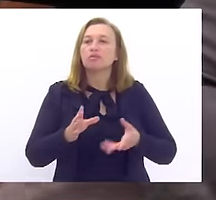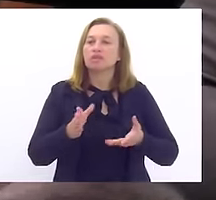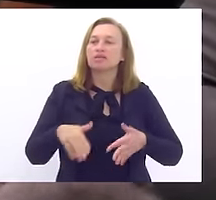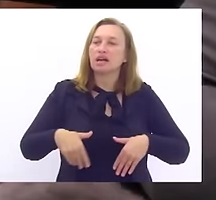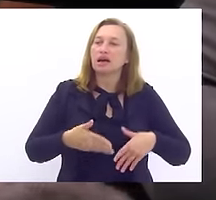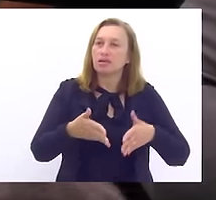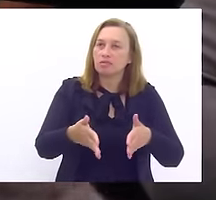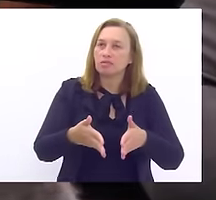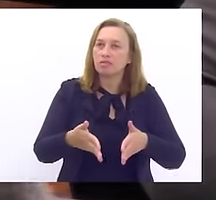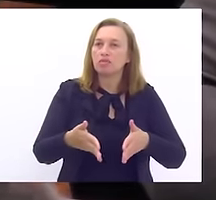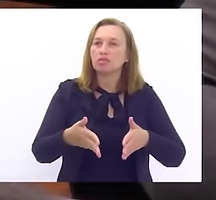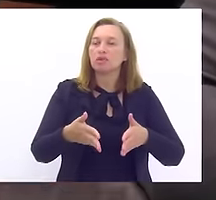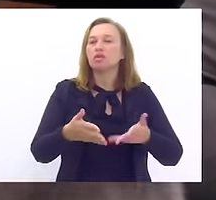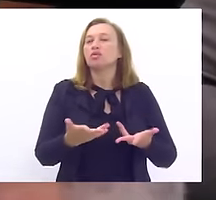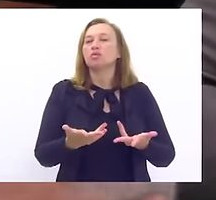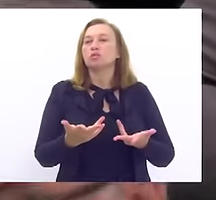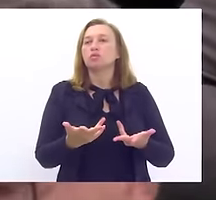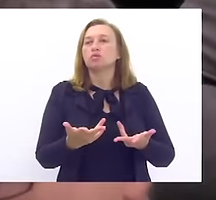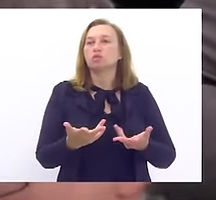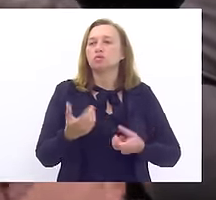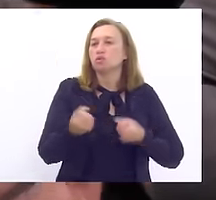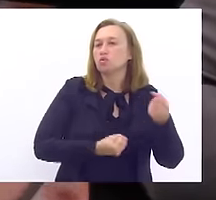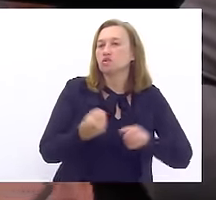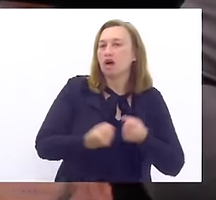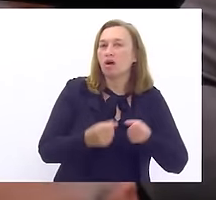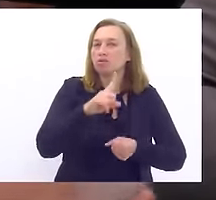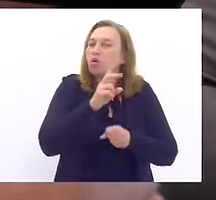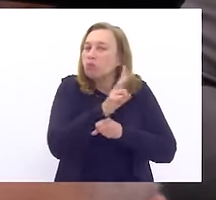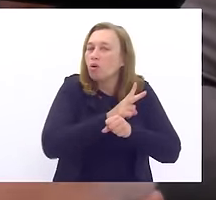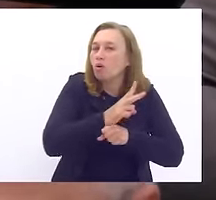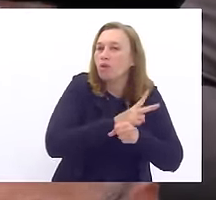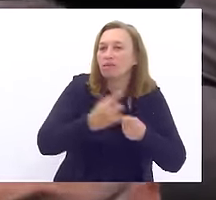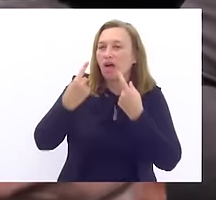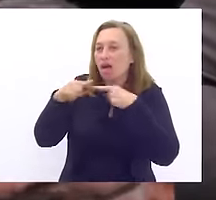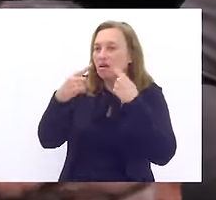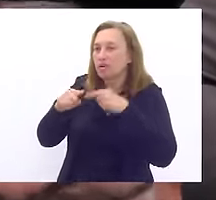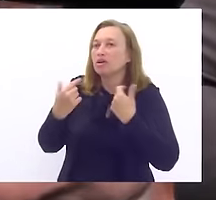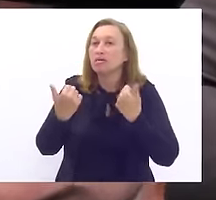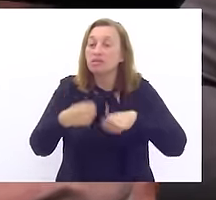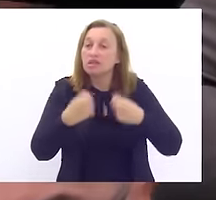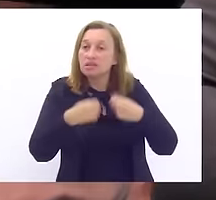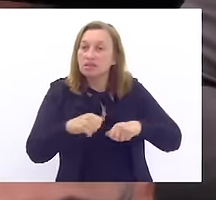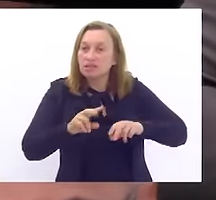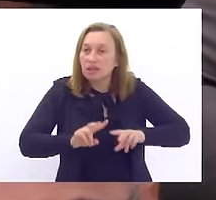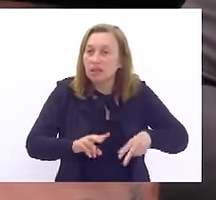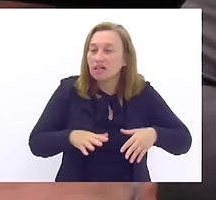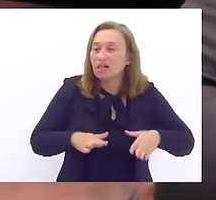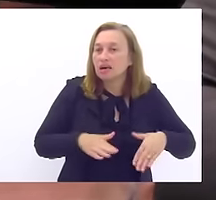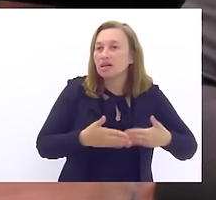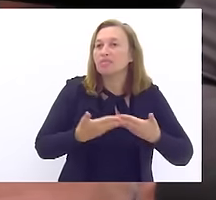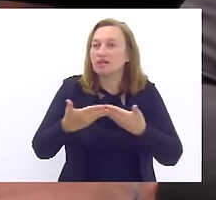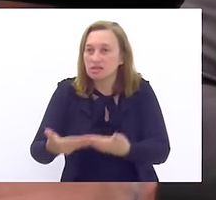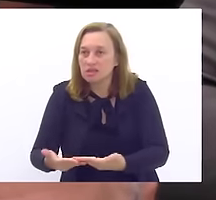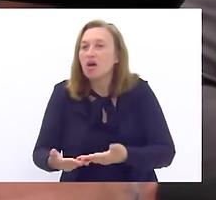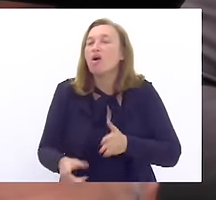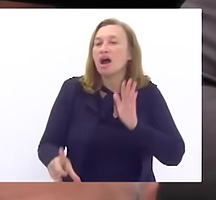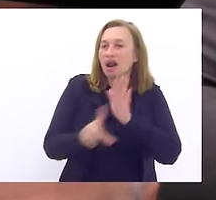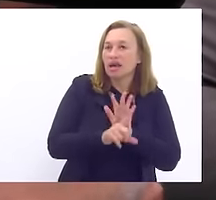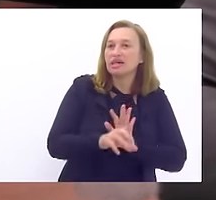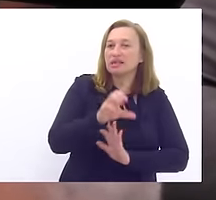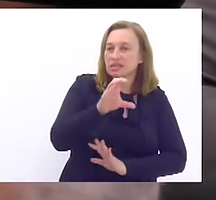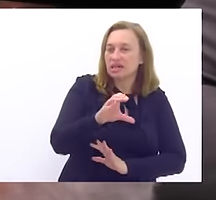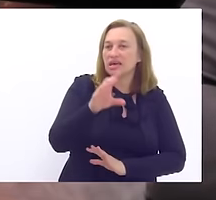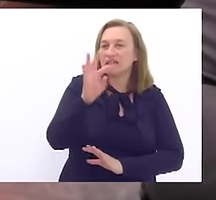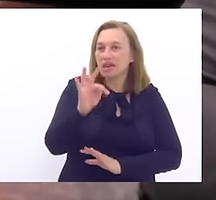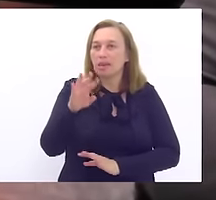se os veículos não foram reclamados não foram procurados é necessário dar destinação e a Lei tanto o CTB quanto